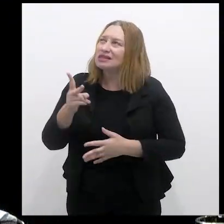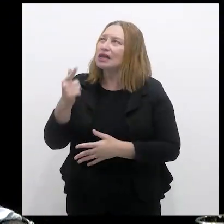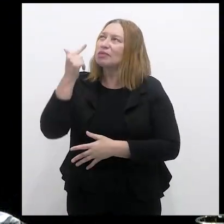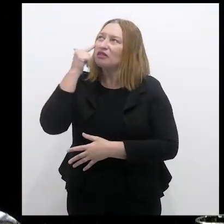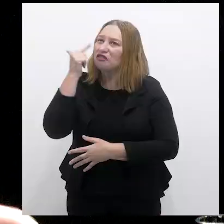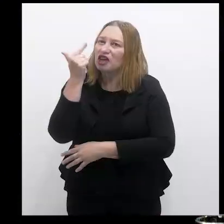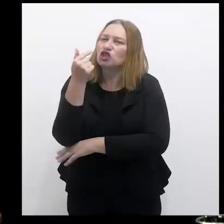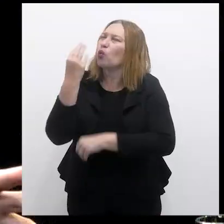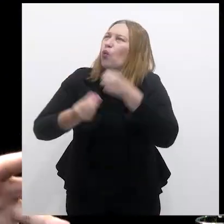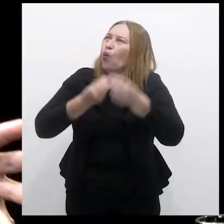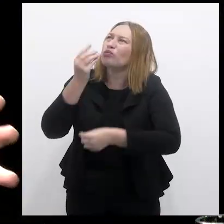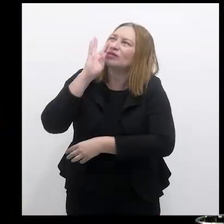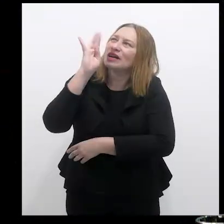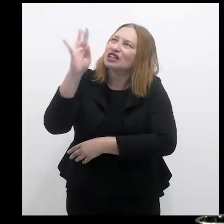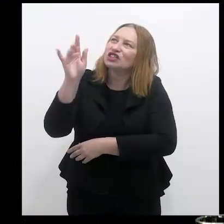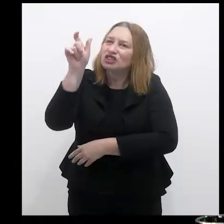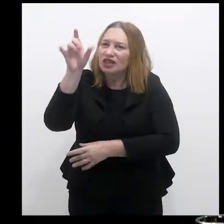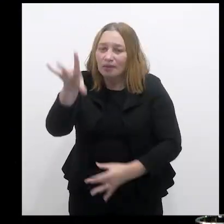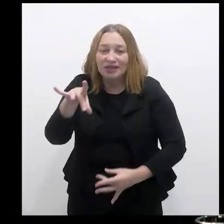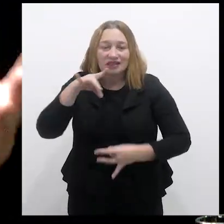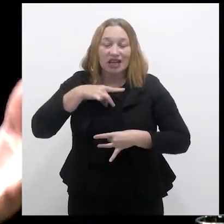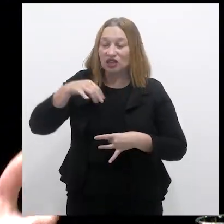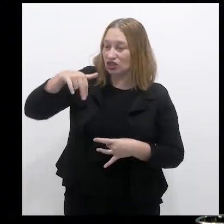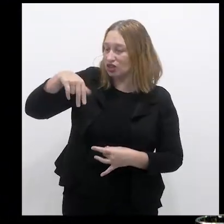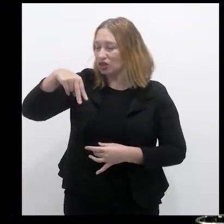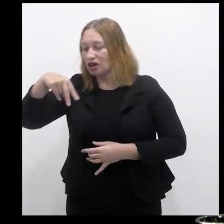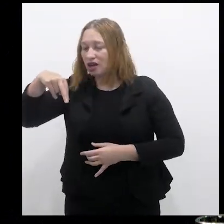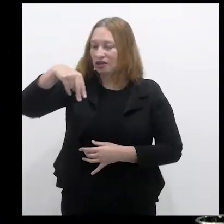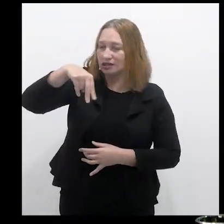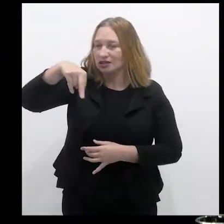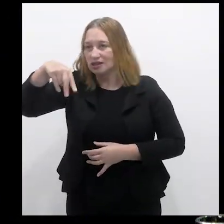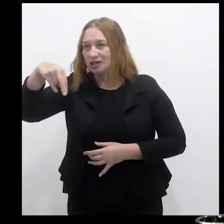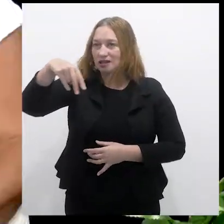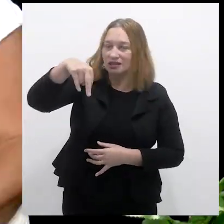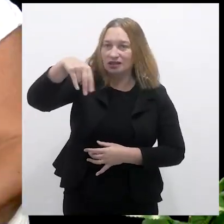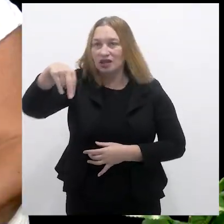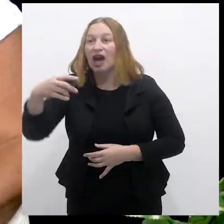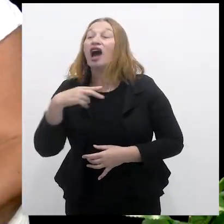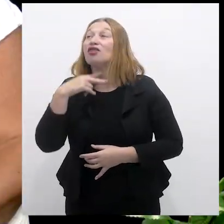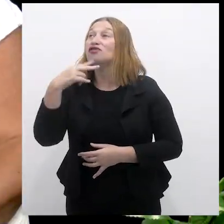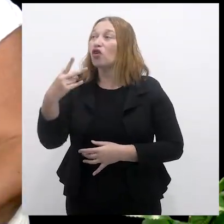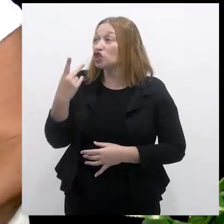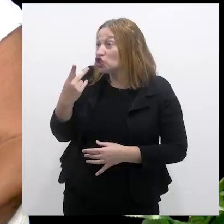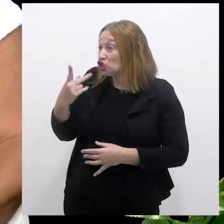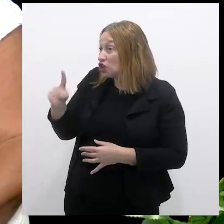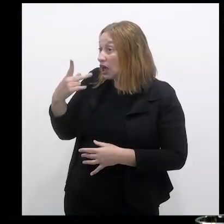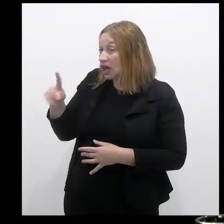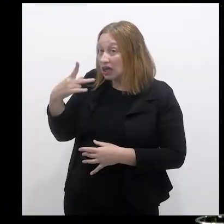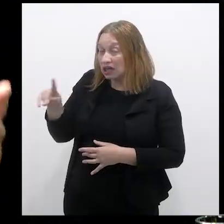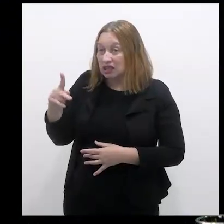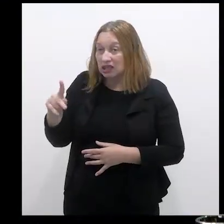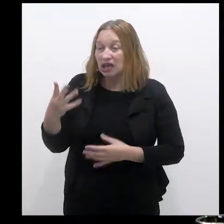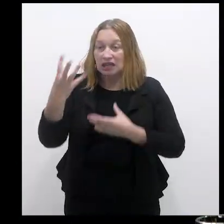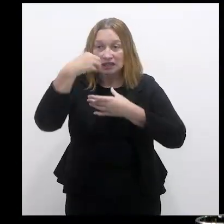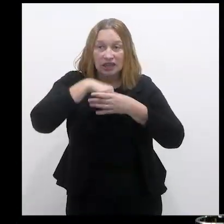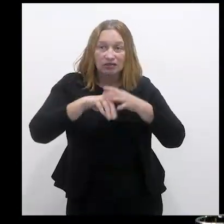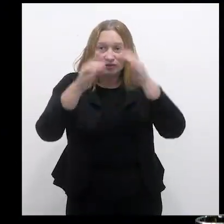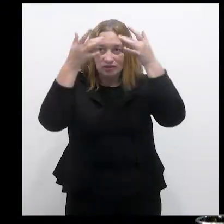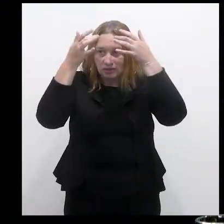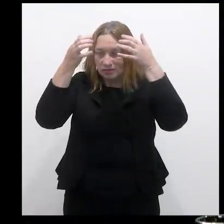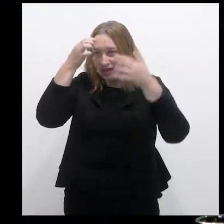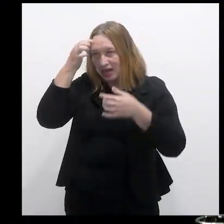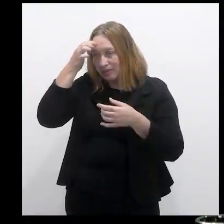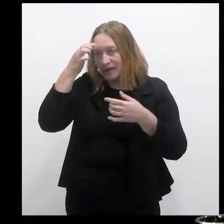possível. Então, mas eu sempre parto muito de como eu imagino que aquele personagem anda, como ele se movimenta, a voz que ele tem,